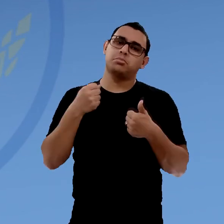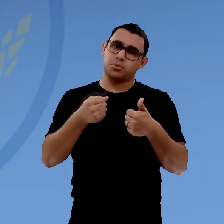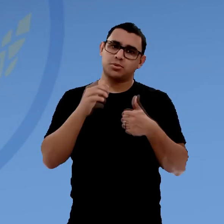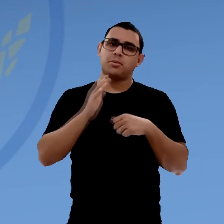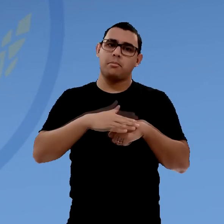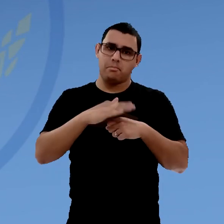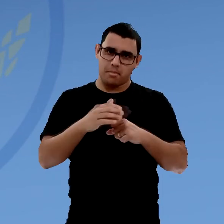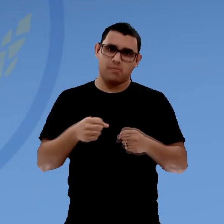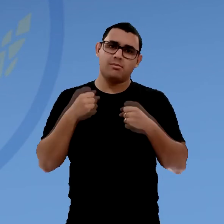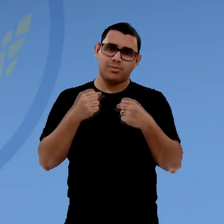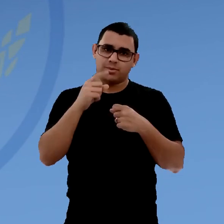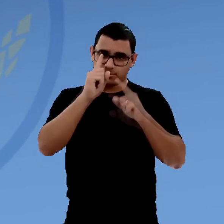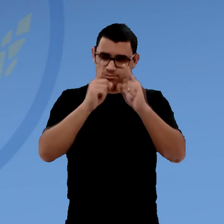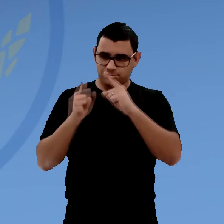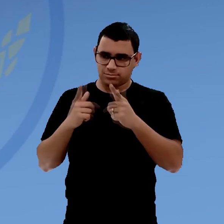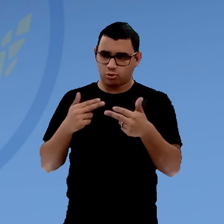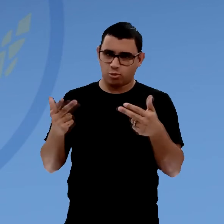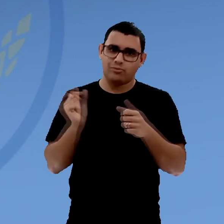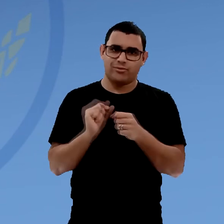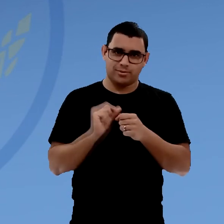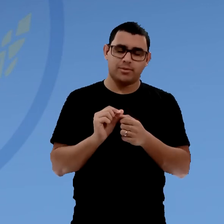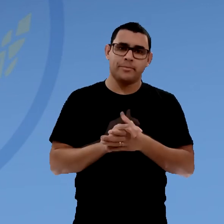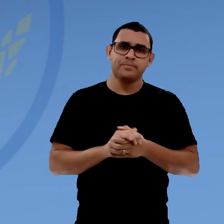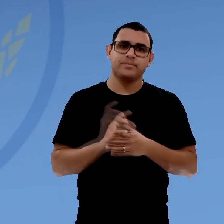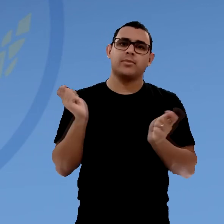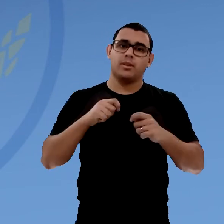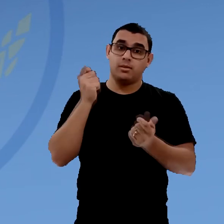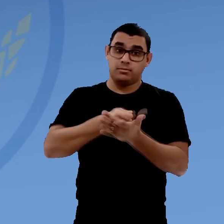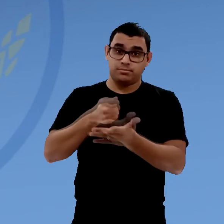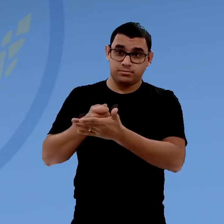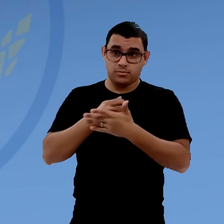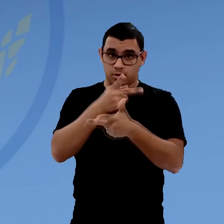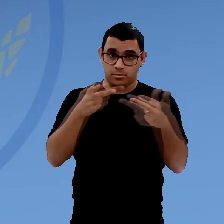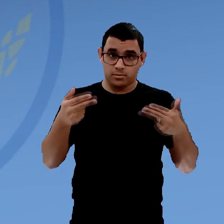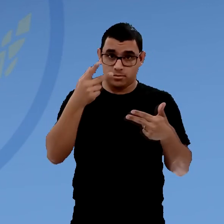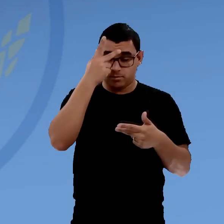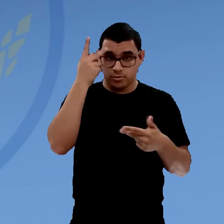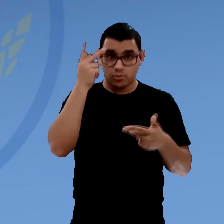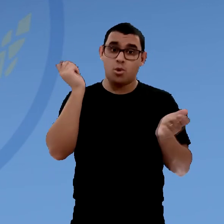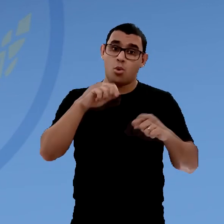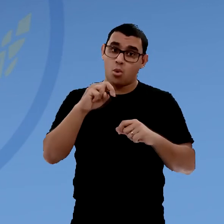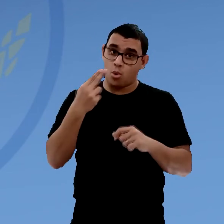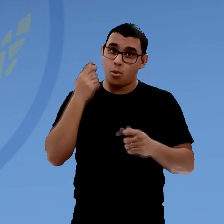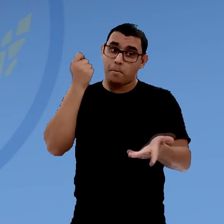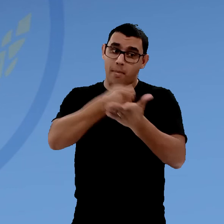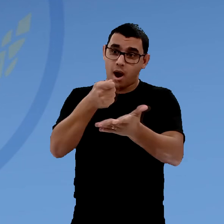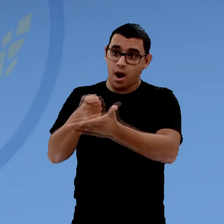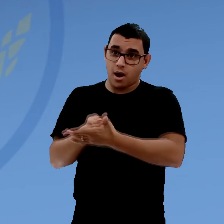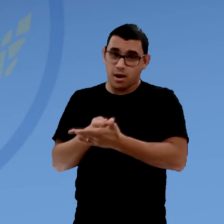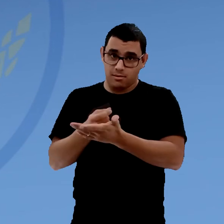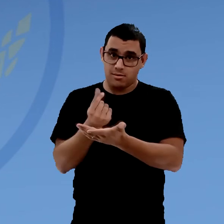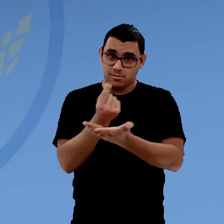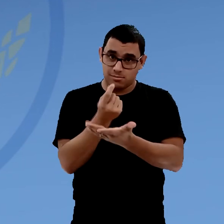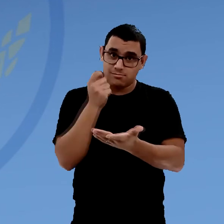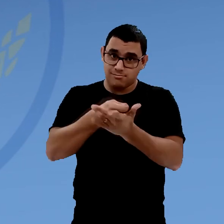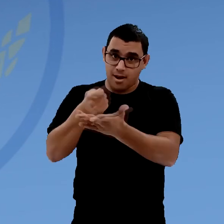mais poder. Ele pode mandar fazer coisas, pode obrigar as pessoas a fazerem coisas, pode comprar pessoas para que façam